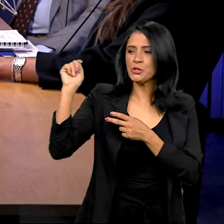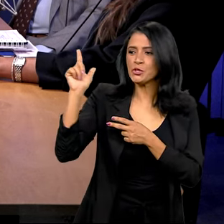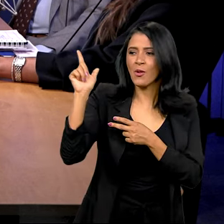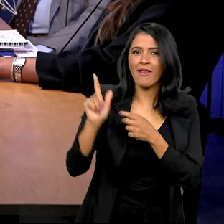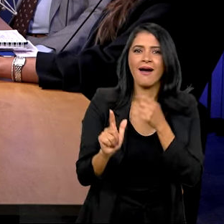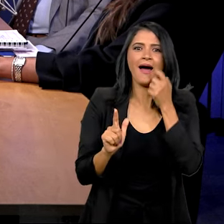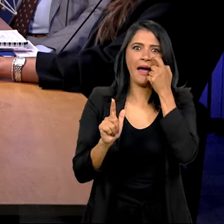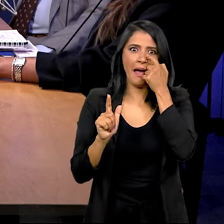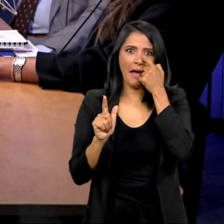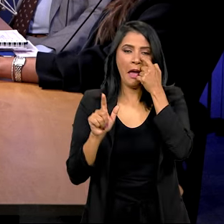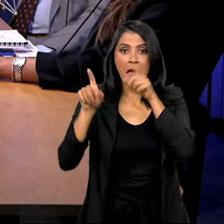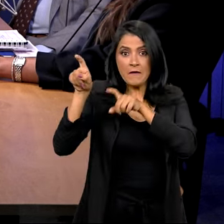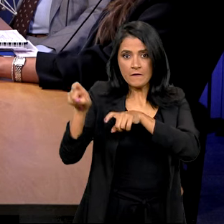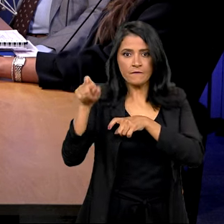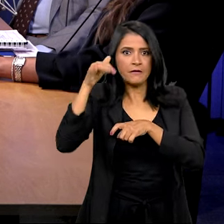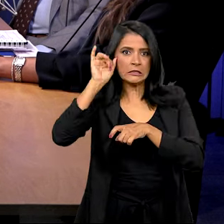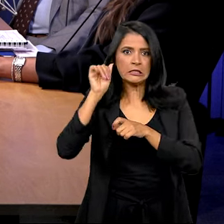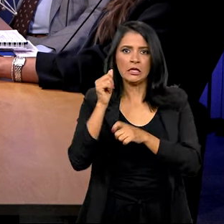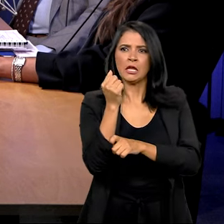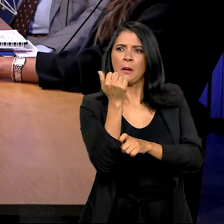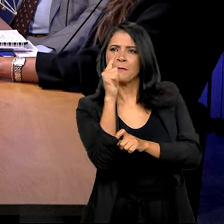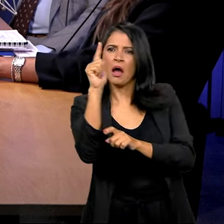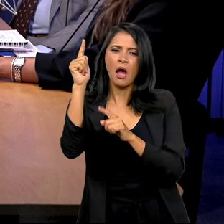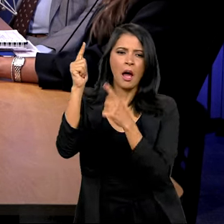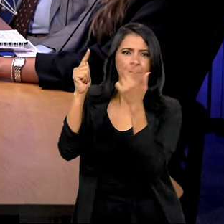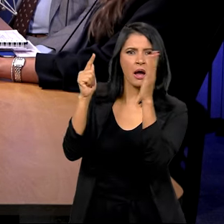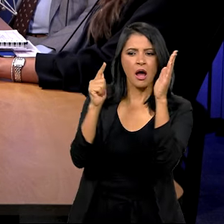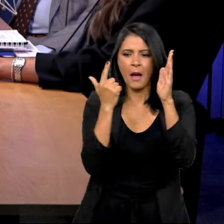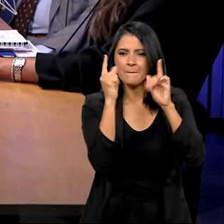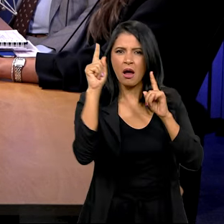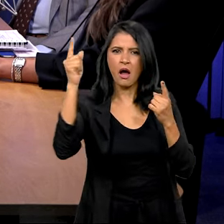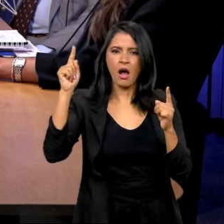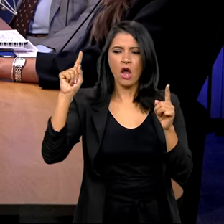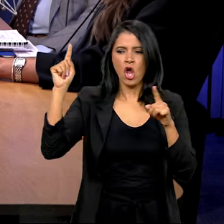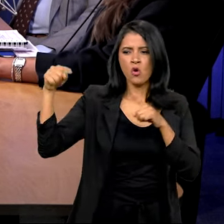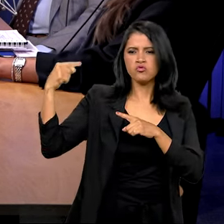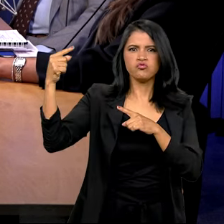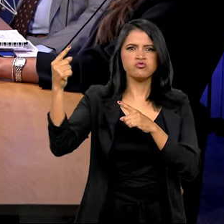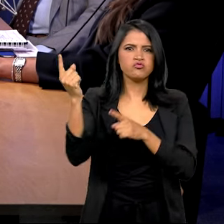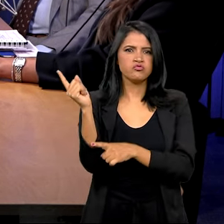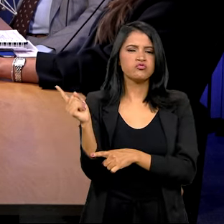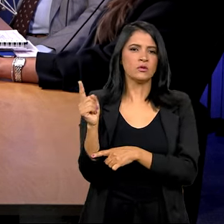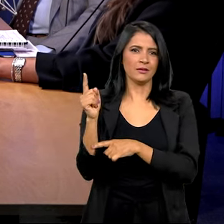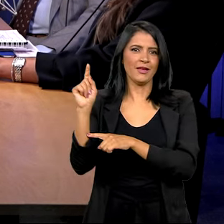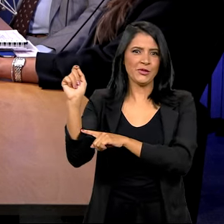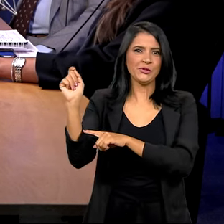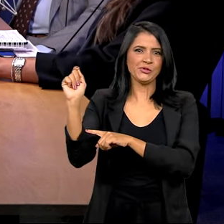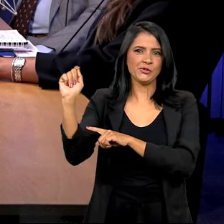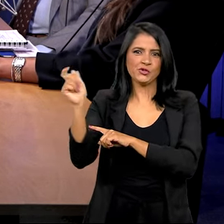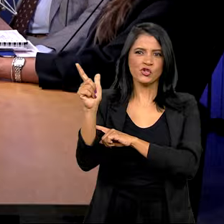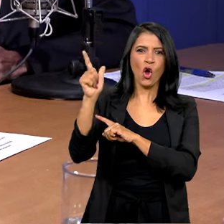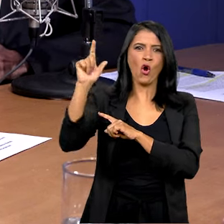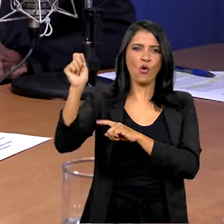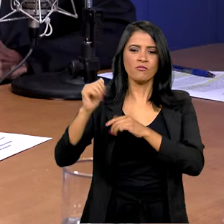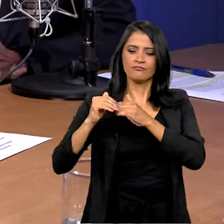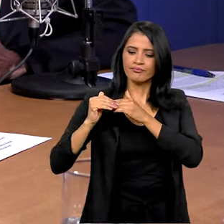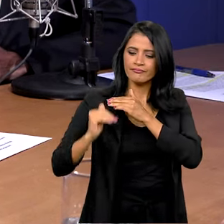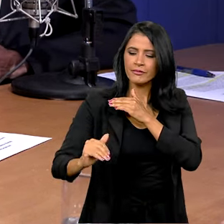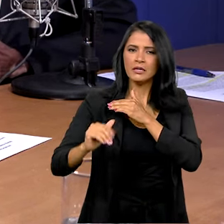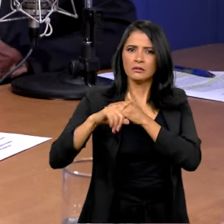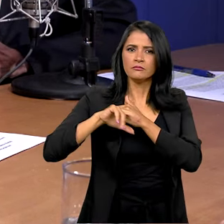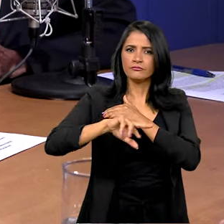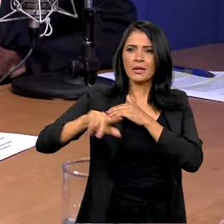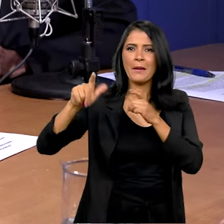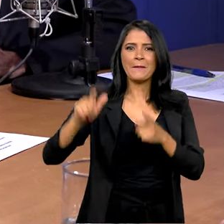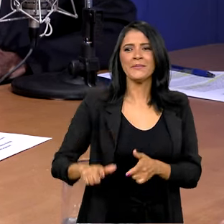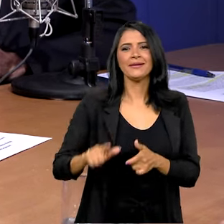fazendas Solares ocupam grandes áreas muitas vezes sendo implantadas eh sem um